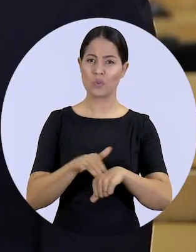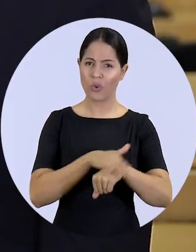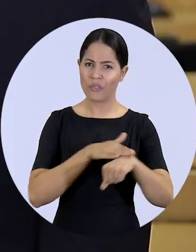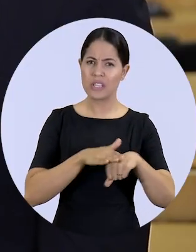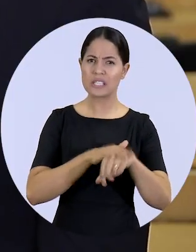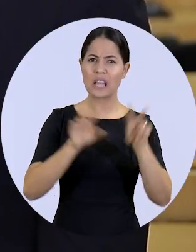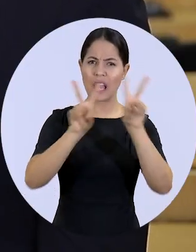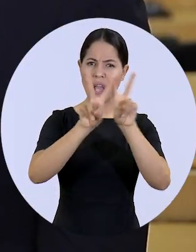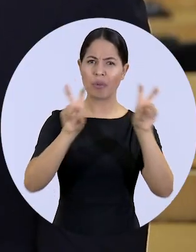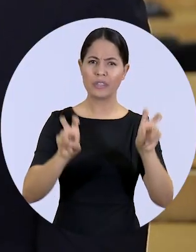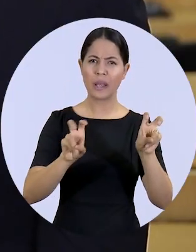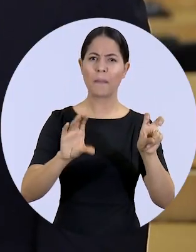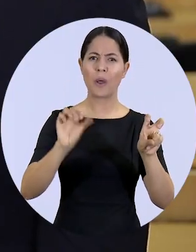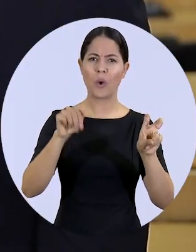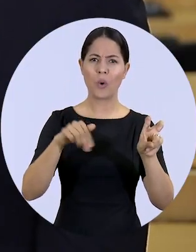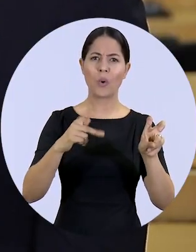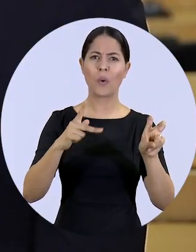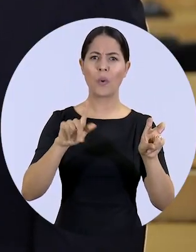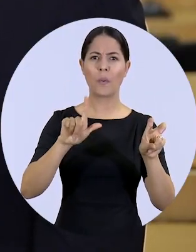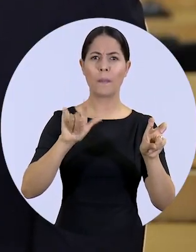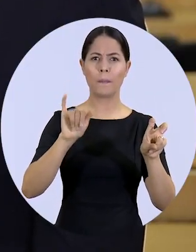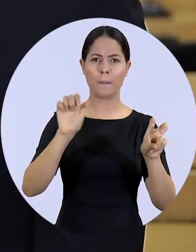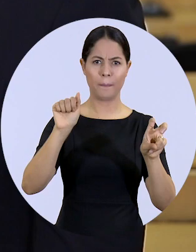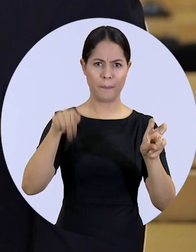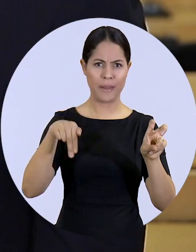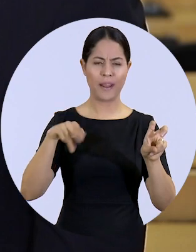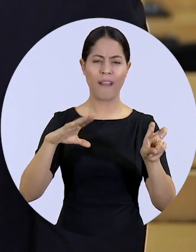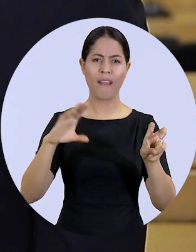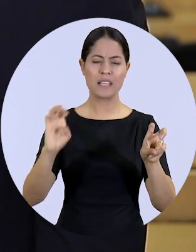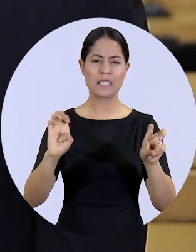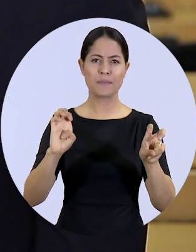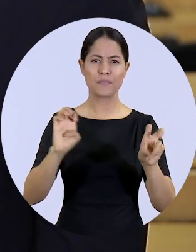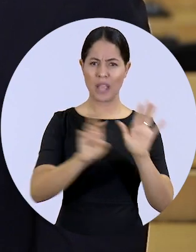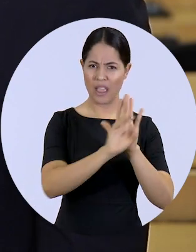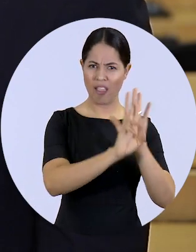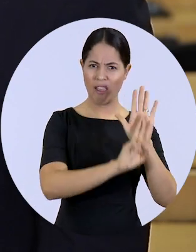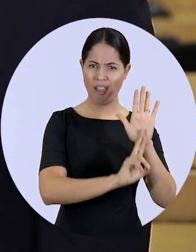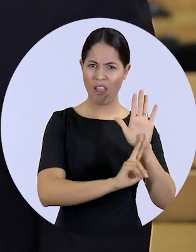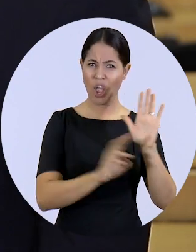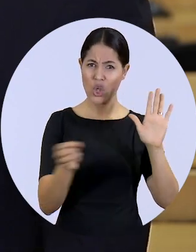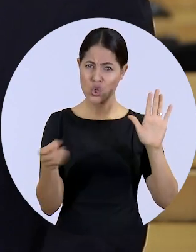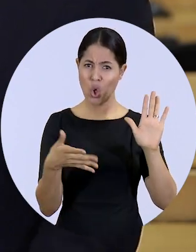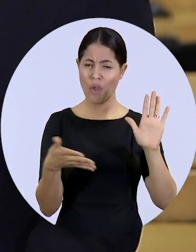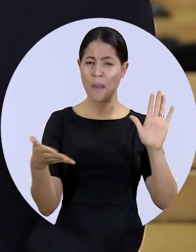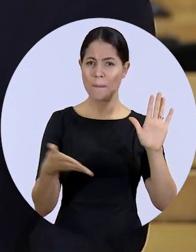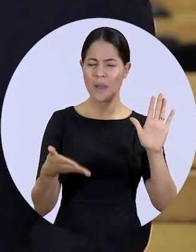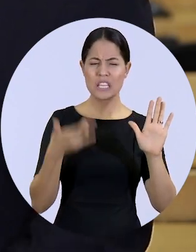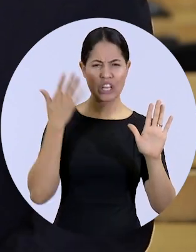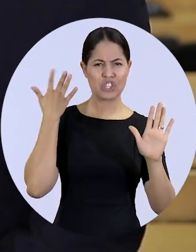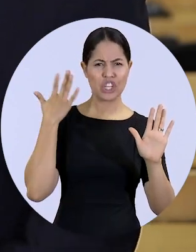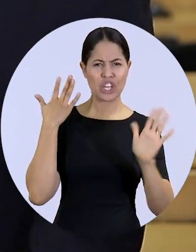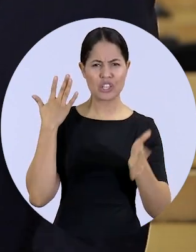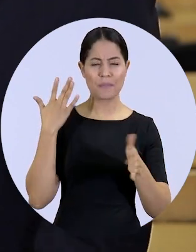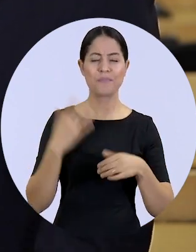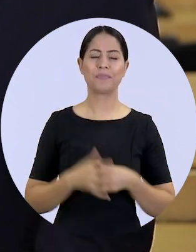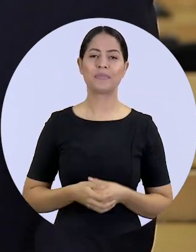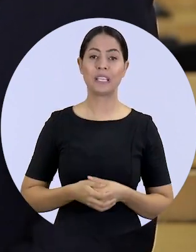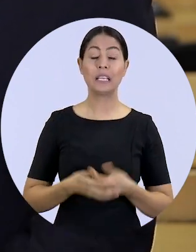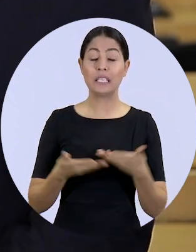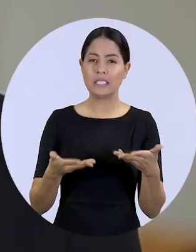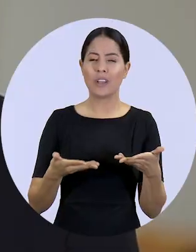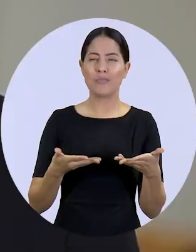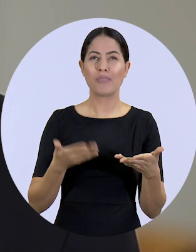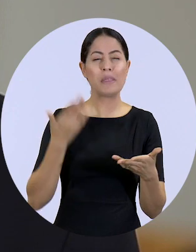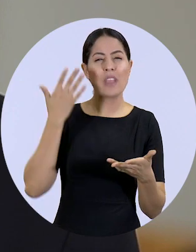pouquinho sobre compliance. Por mais que seja um termo novo, podemos falar que é uma prática antiga? É uma prática que não é tão antiga,